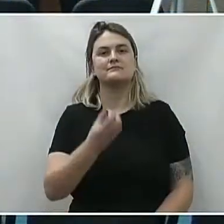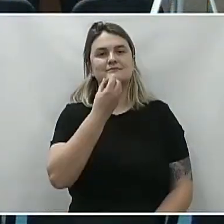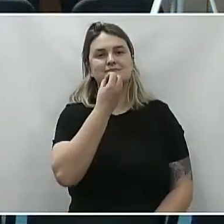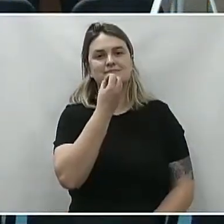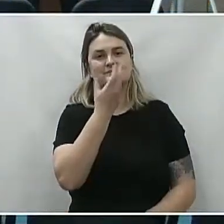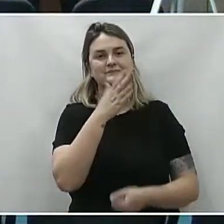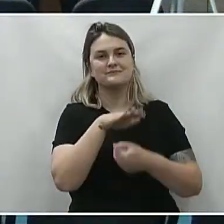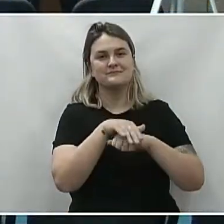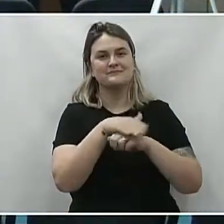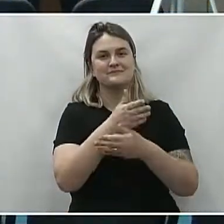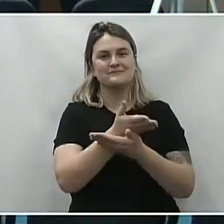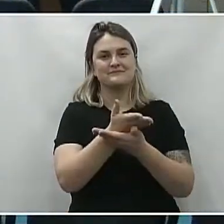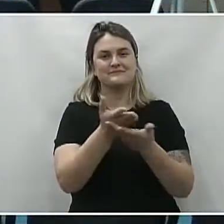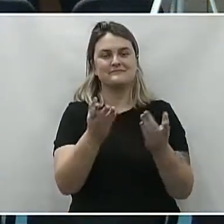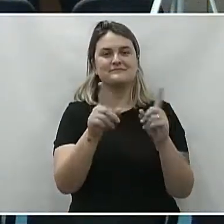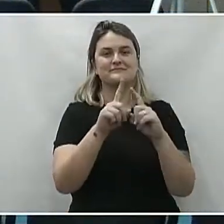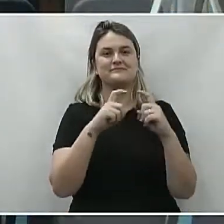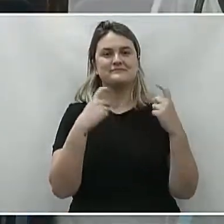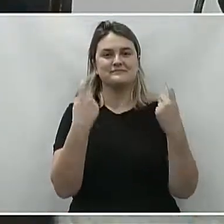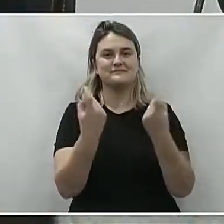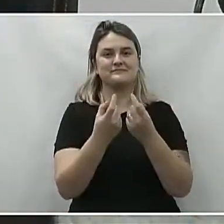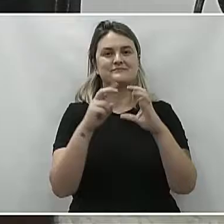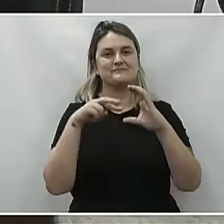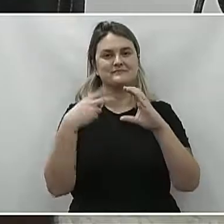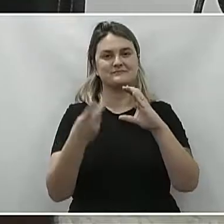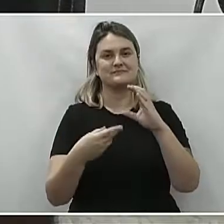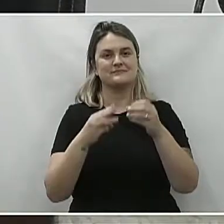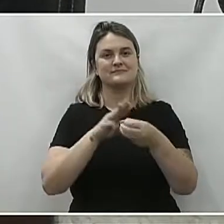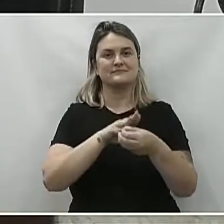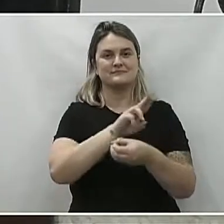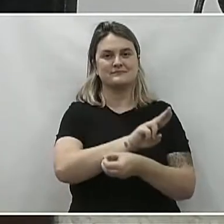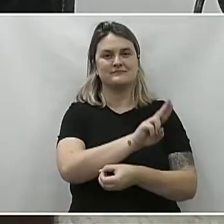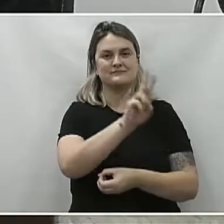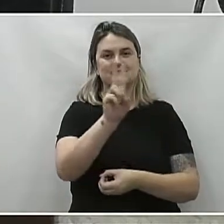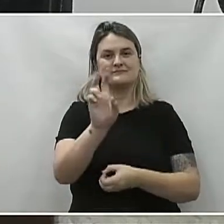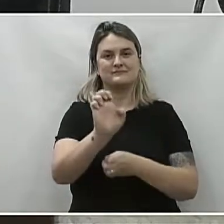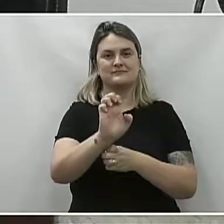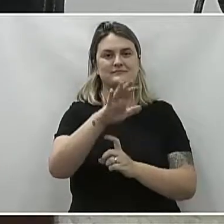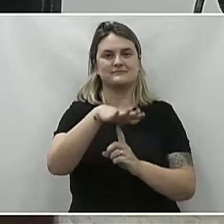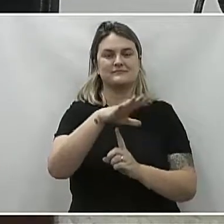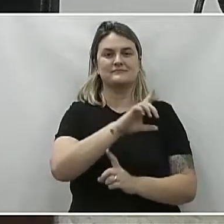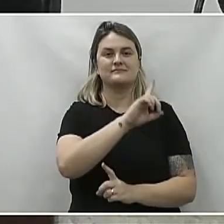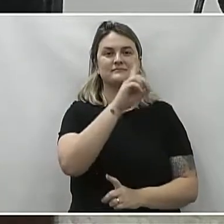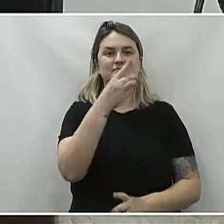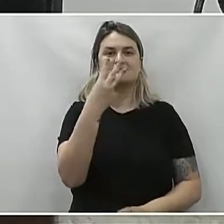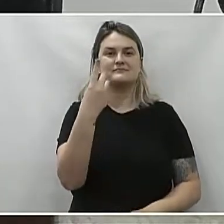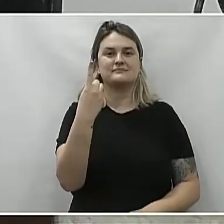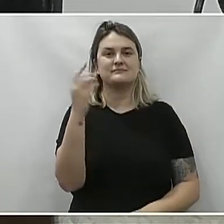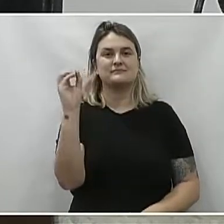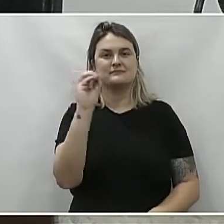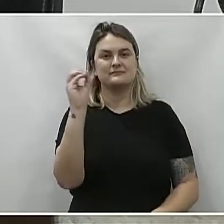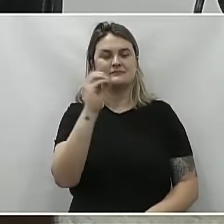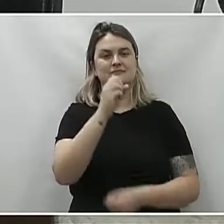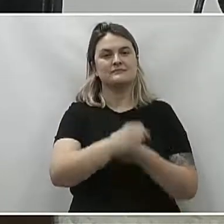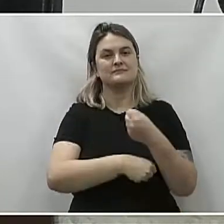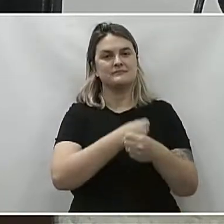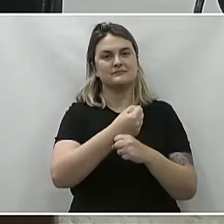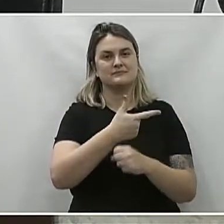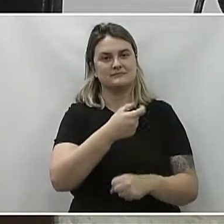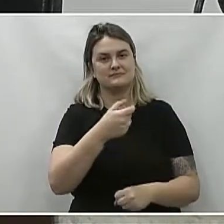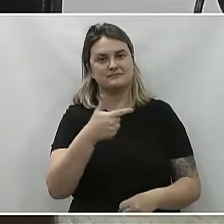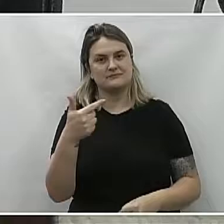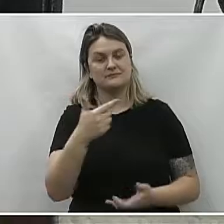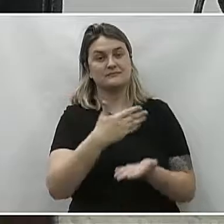Boa noite a todos. Reunião ordinária da Câmara Municipal de União da Vitória, Estado do Paraná, dia 31 de outubro de